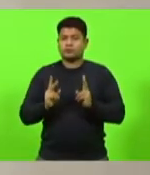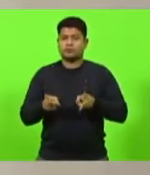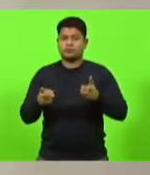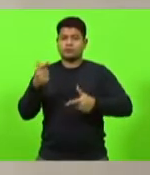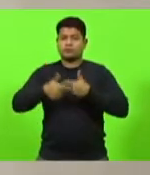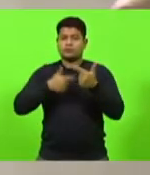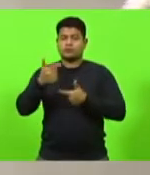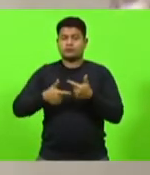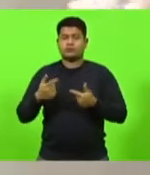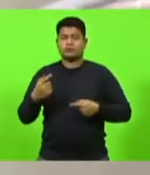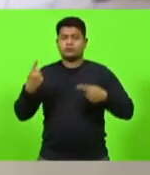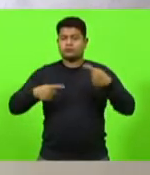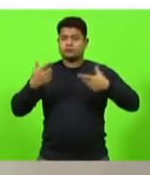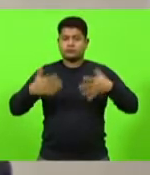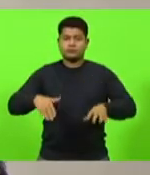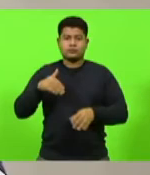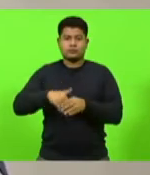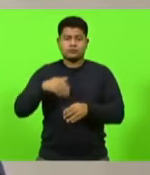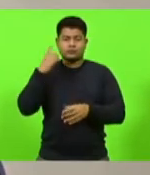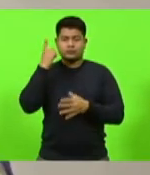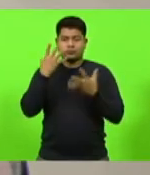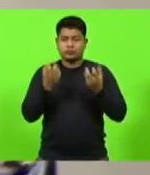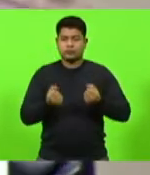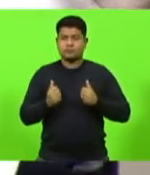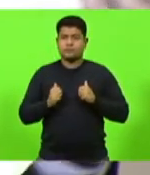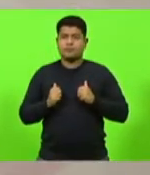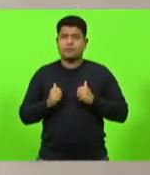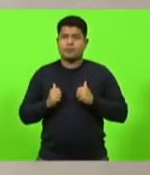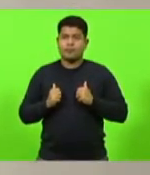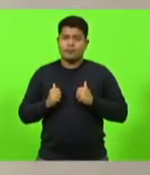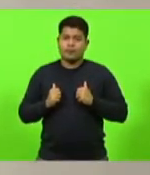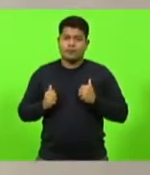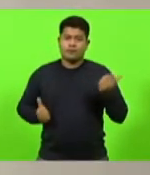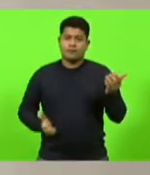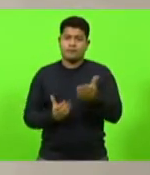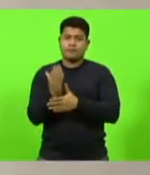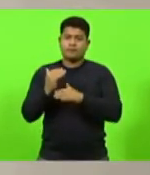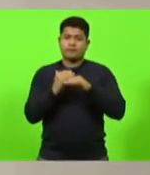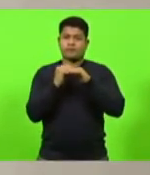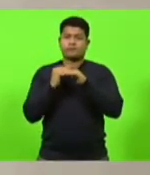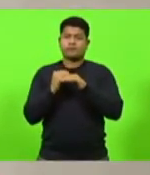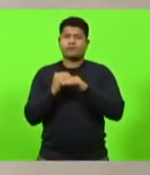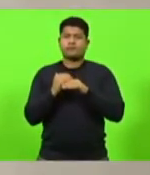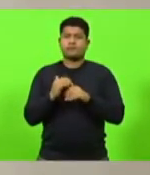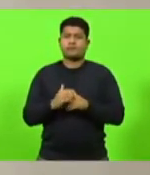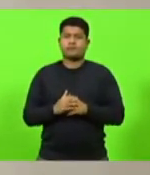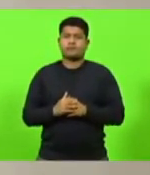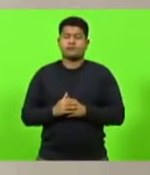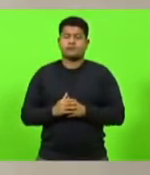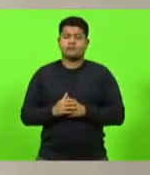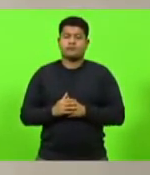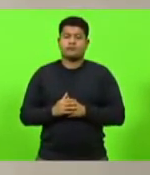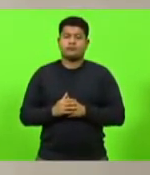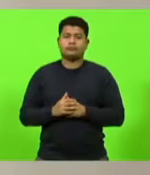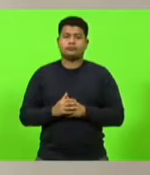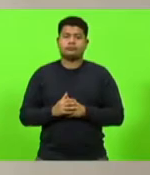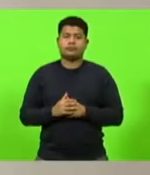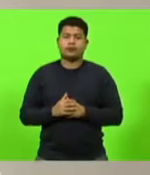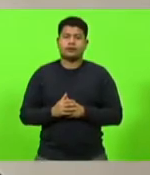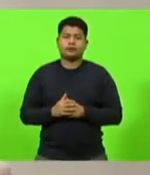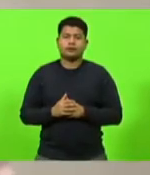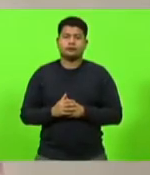discutir, em votação. Deputados que aprovam, permaneçam como se encontram. Aprovado por unanimidade.